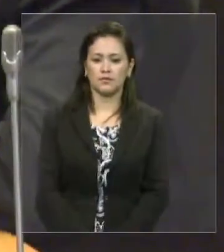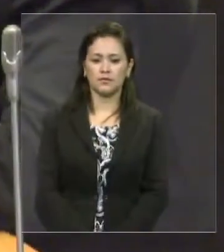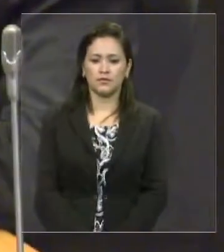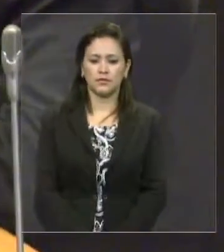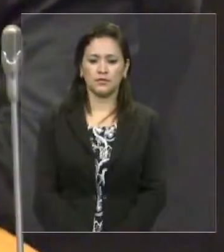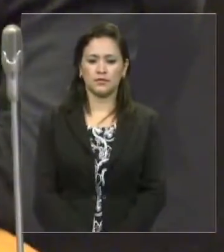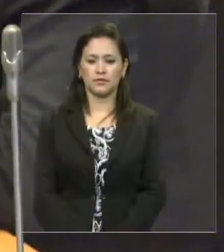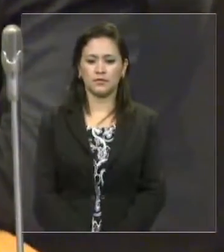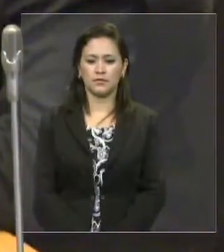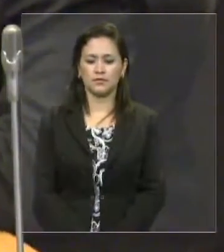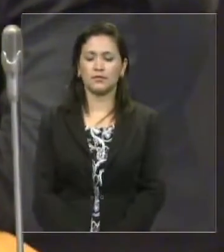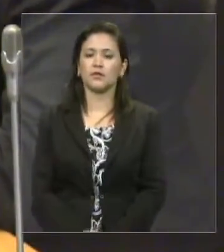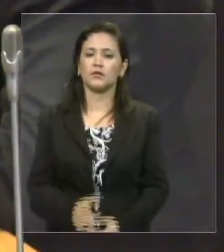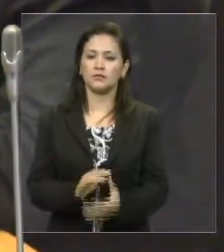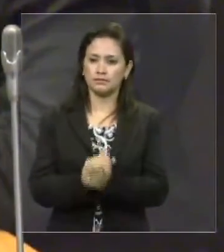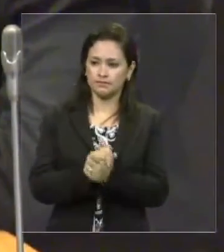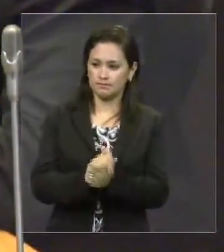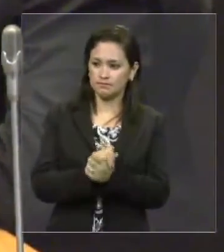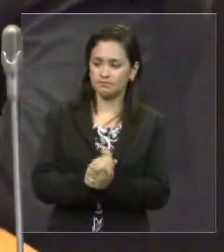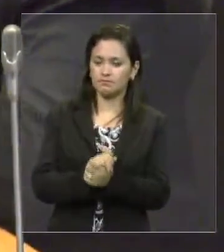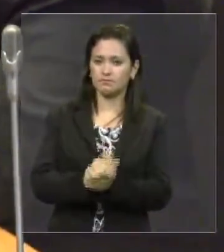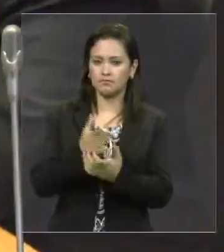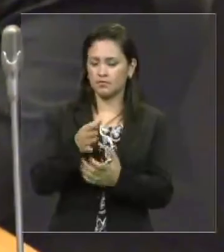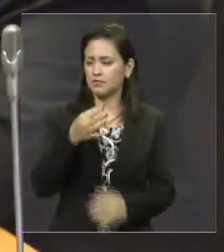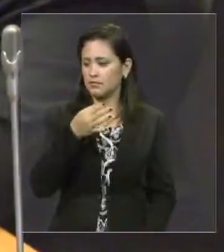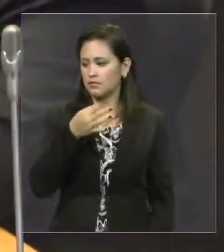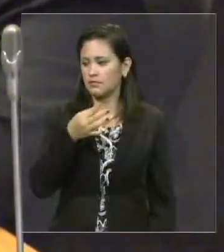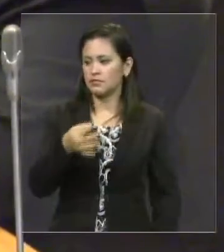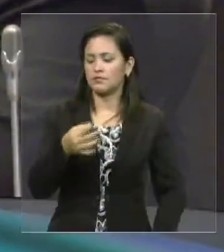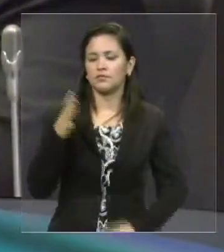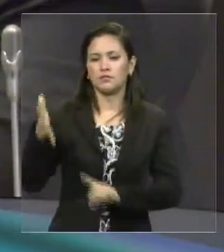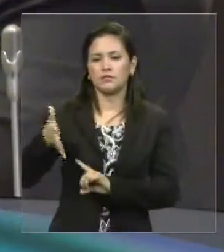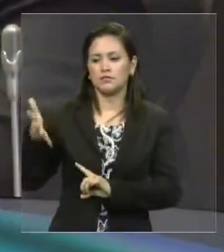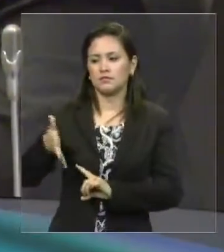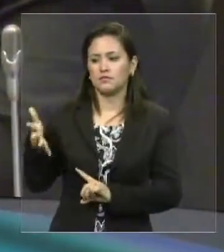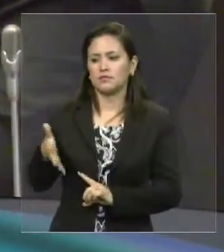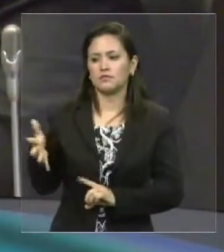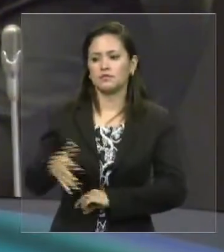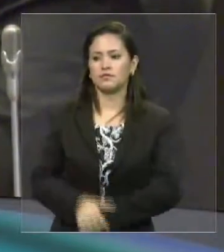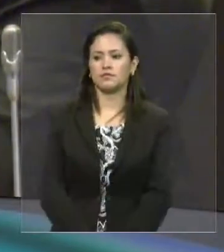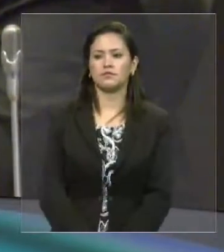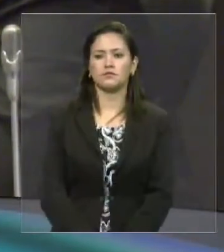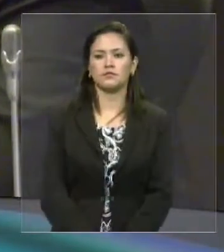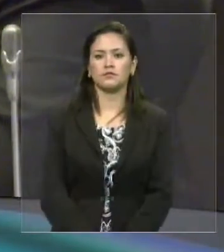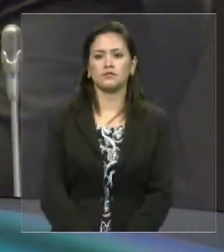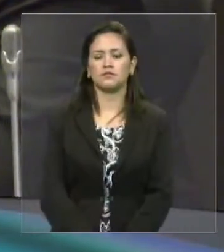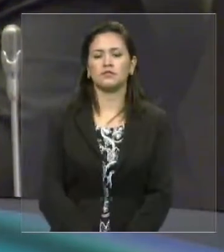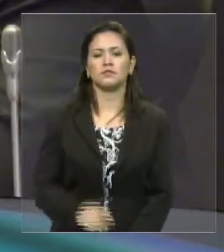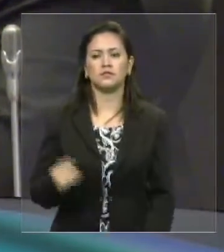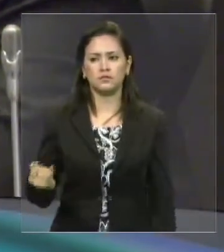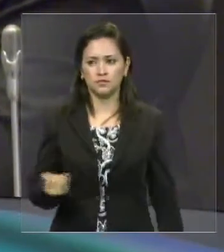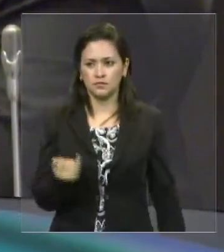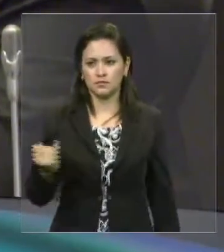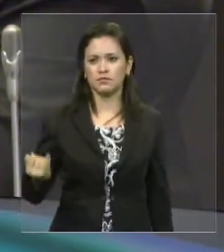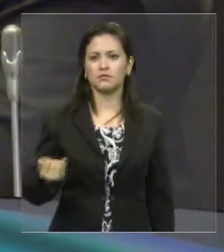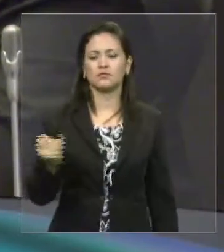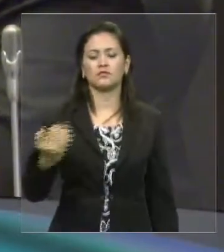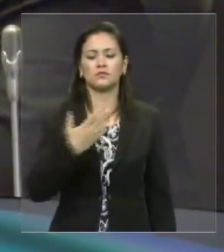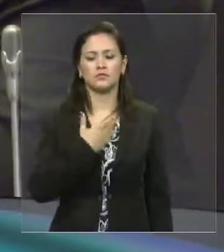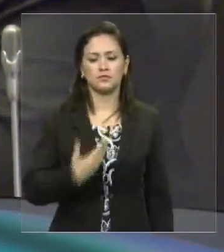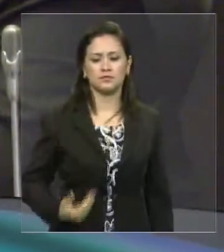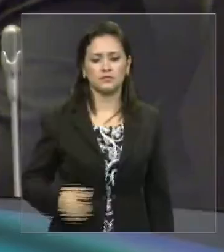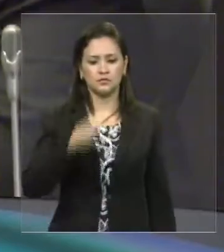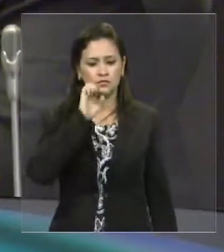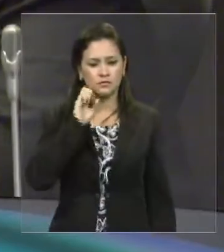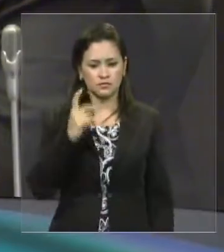constar e parabenizar Vossa Excelência pelo pronunciamento, que, na verdade, uma das marcas do governo Edivaldo Holanda